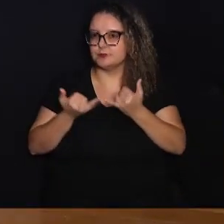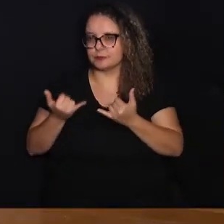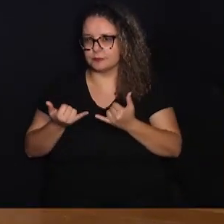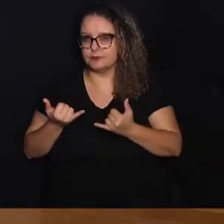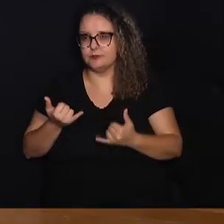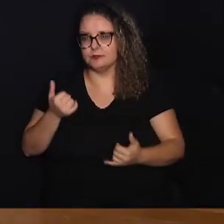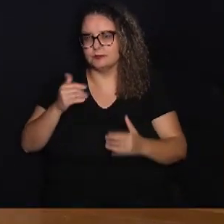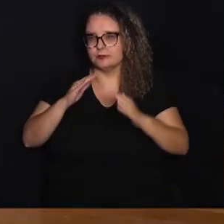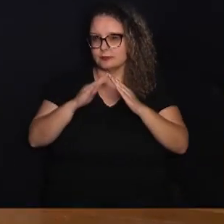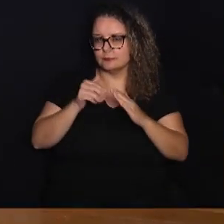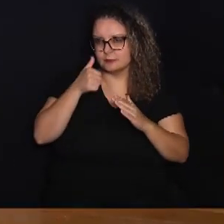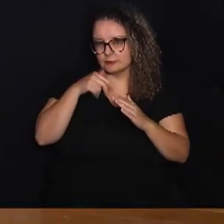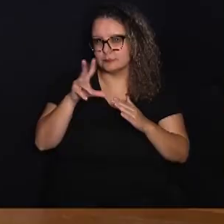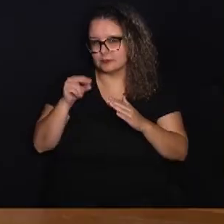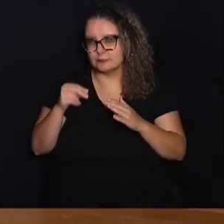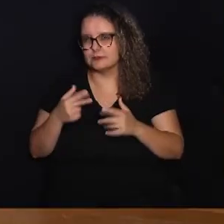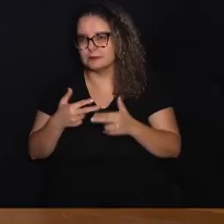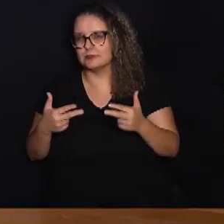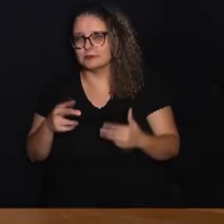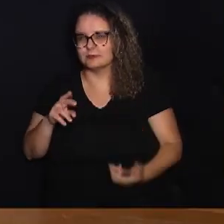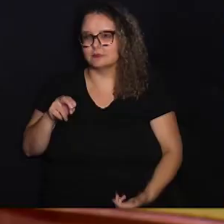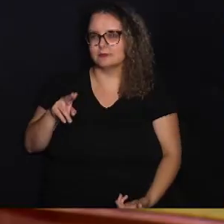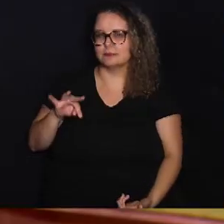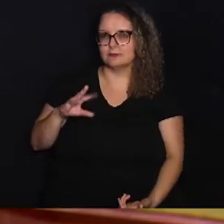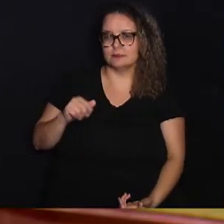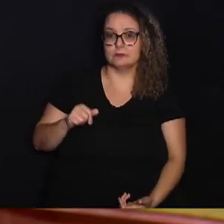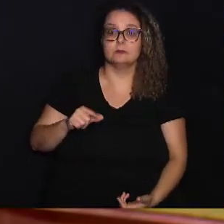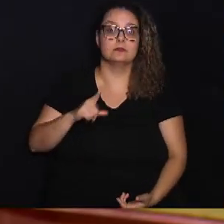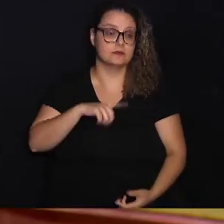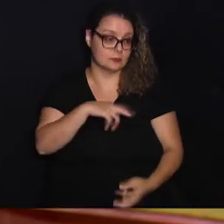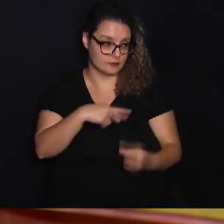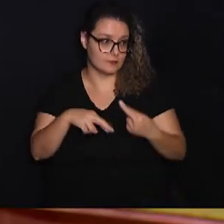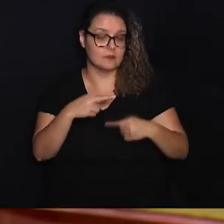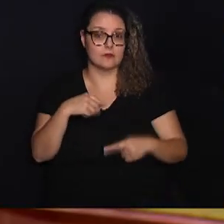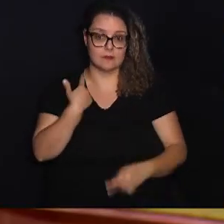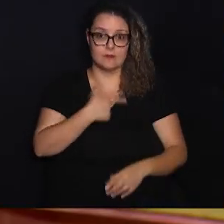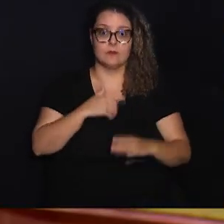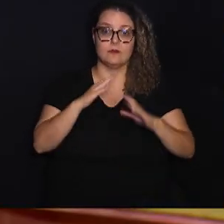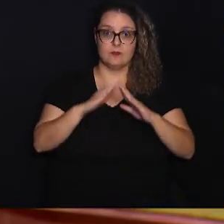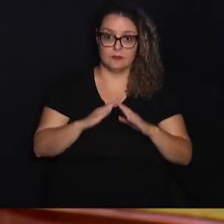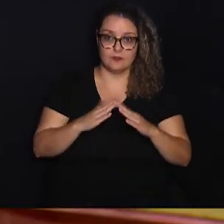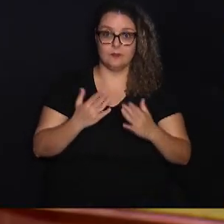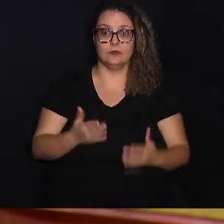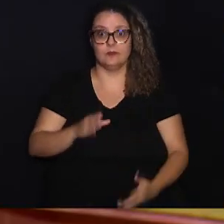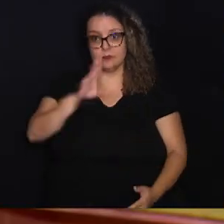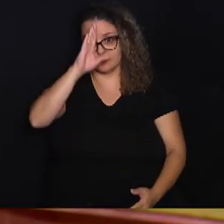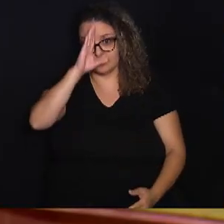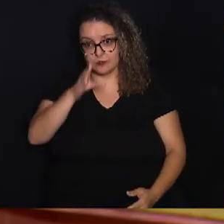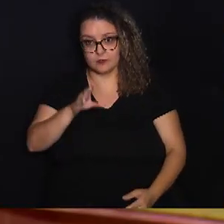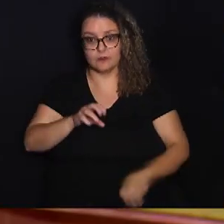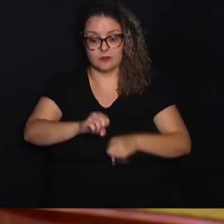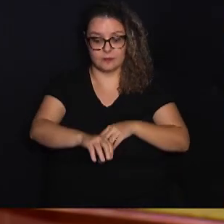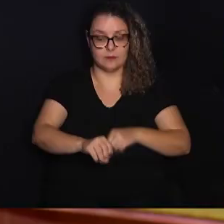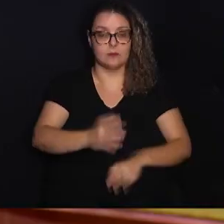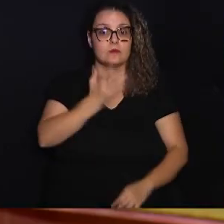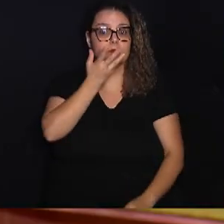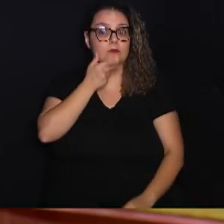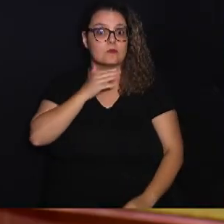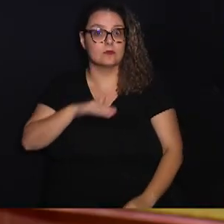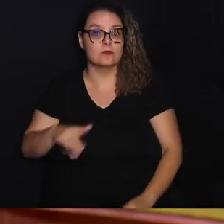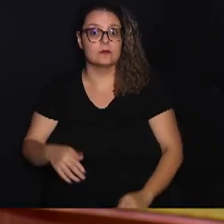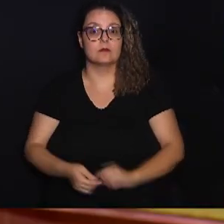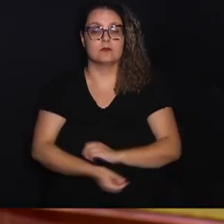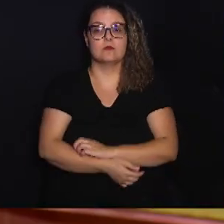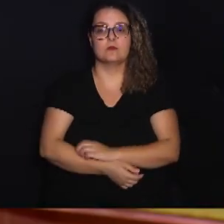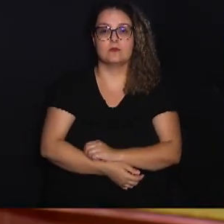vó mesmo, uma coisa mais rústica. Sim, tem muito a ver com a nossa casa. Principalmente no ensino infantil, as